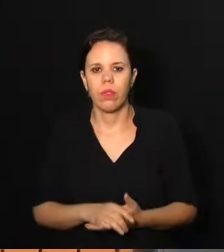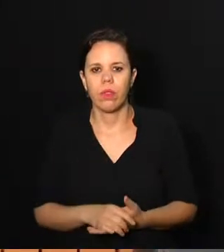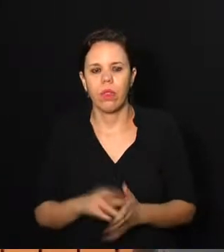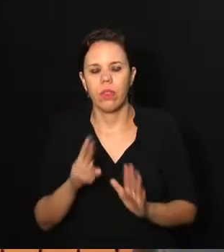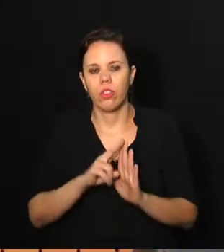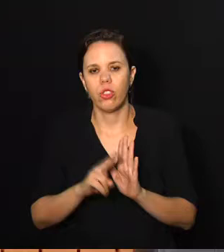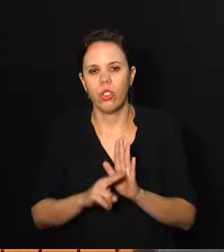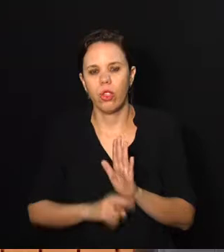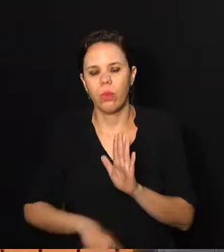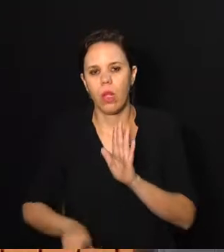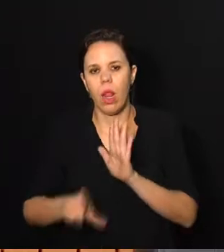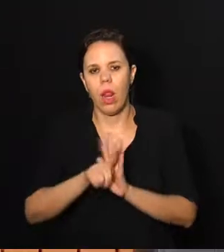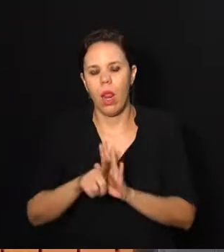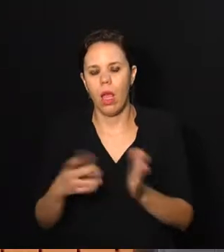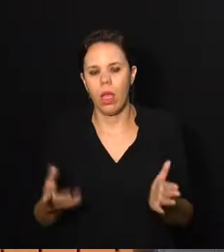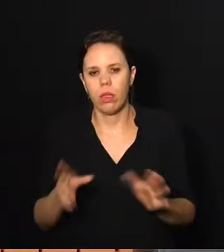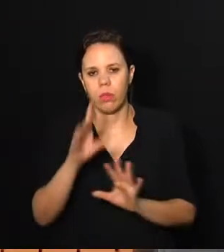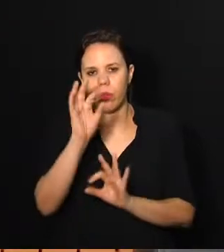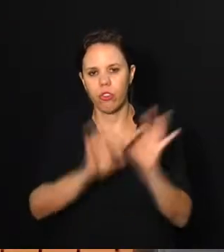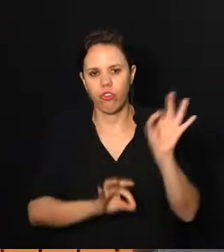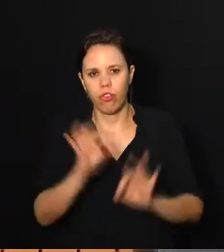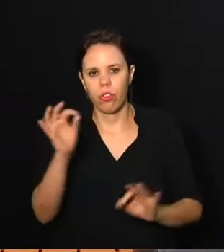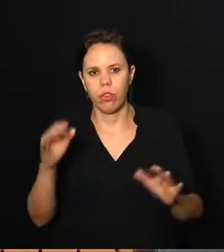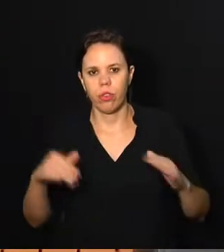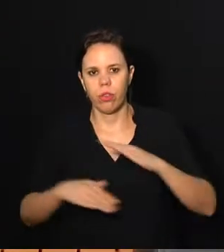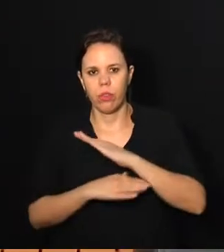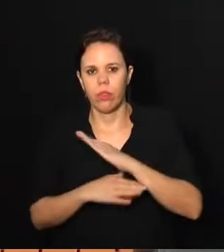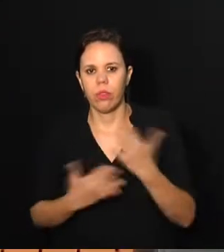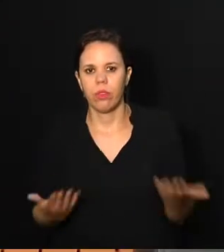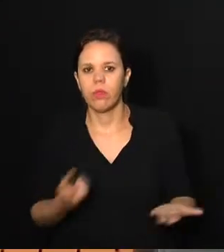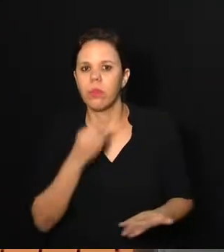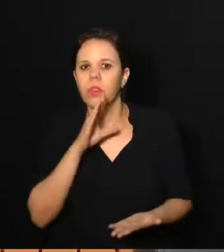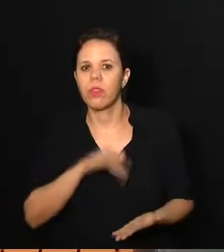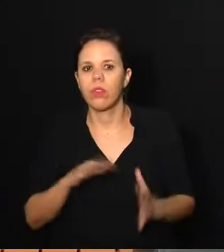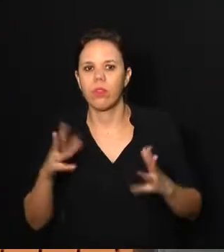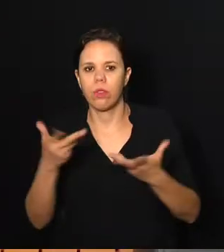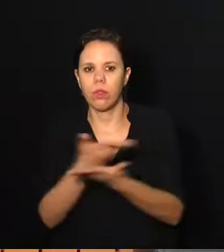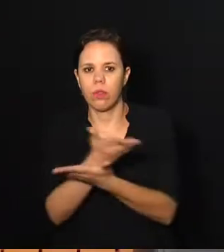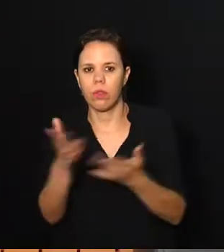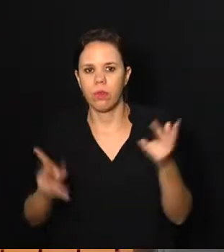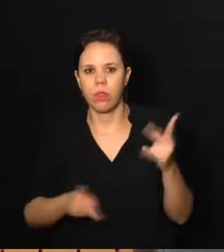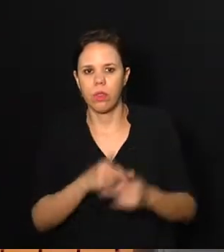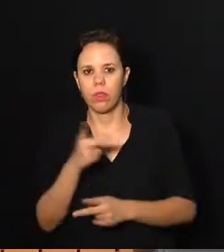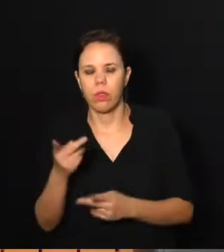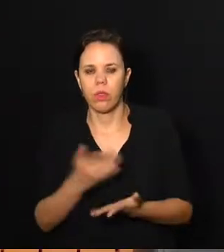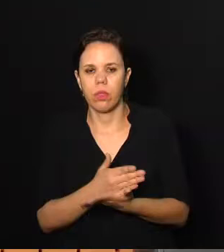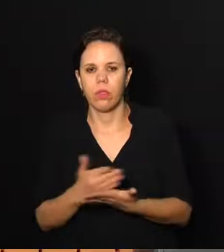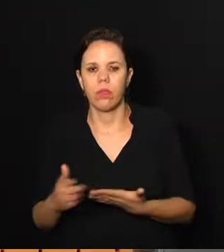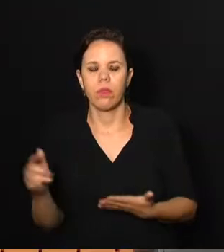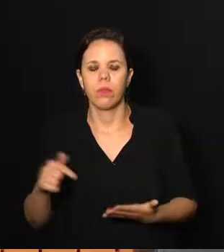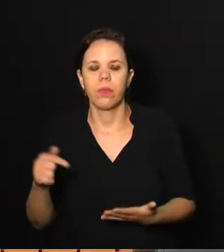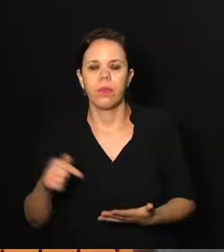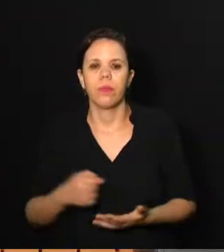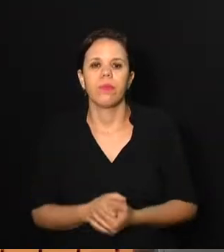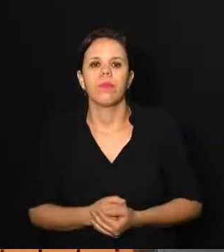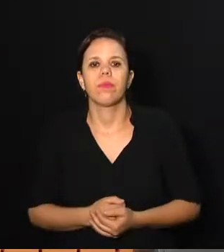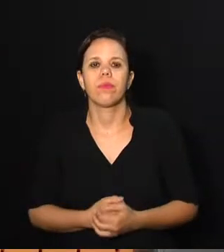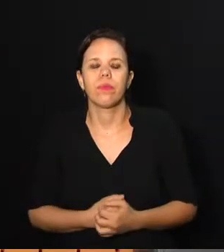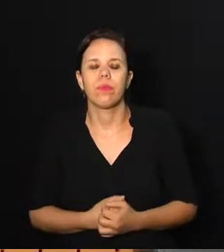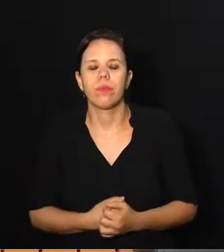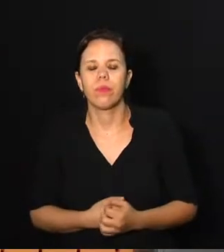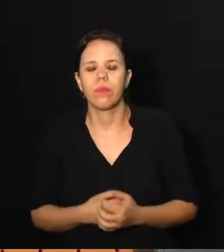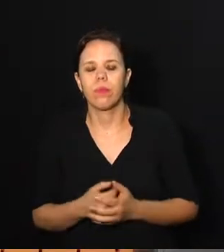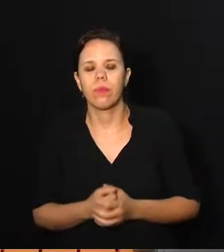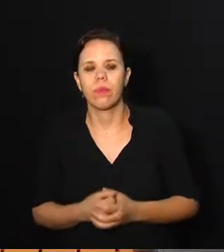as leis e os projetos desta casa. Uma boa tarde hoje. Queria dar início aqui a